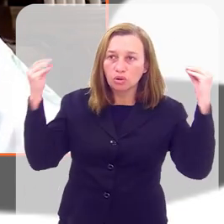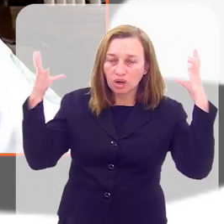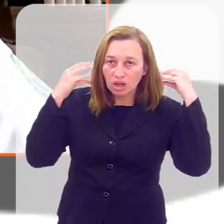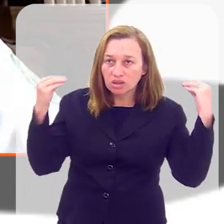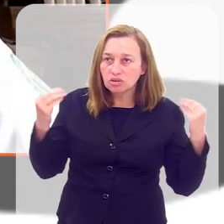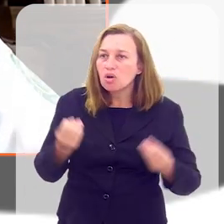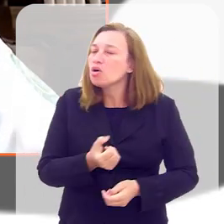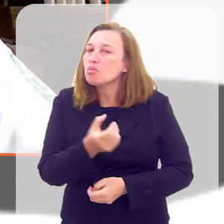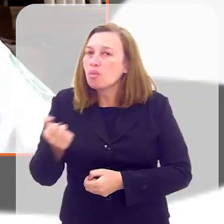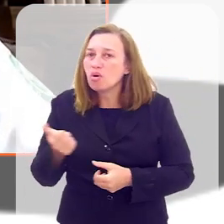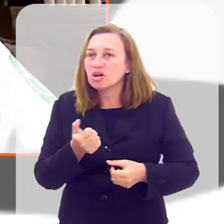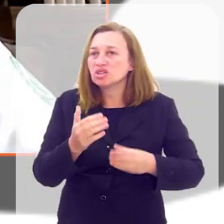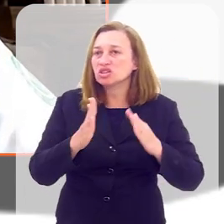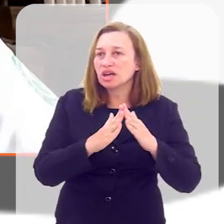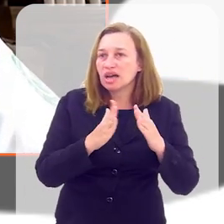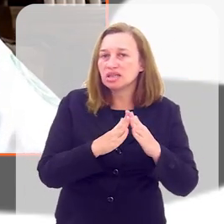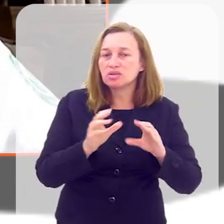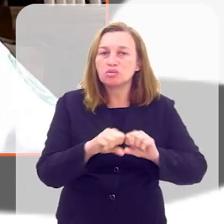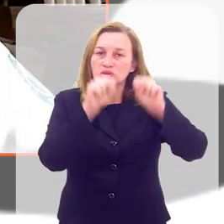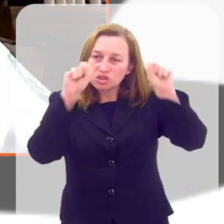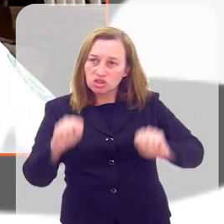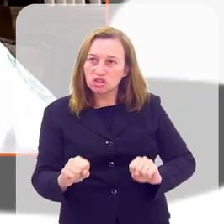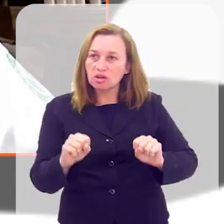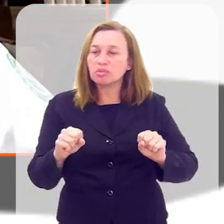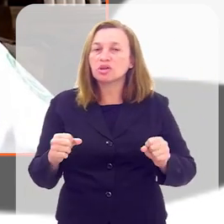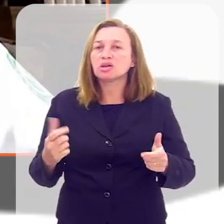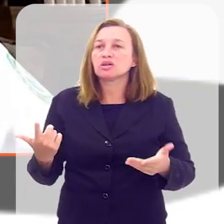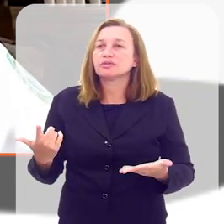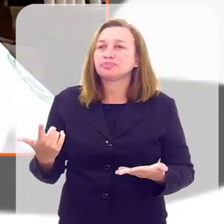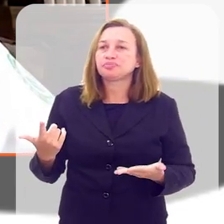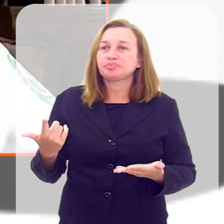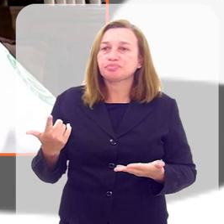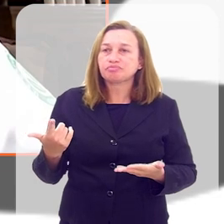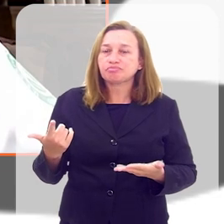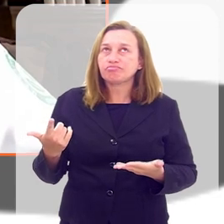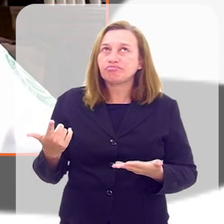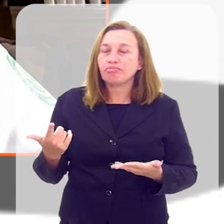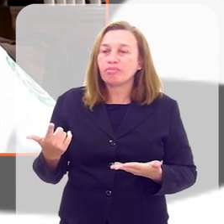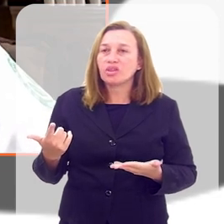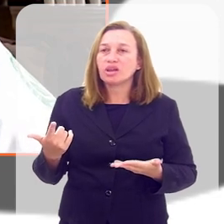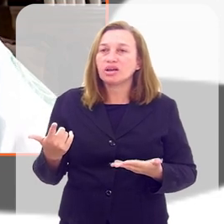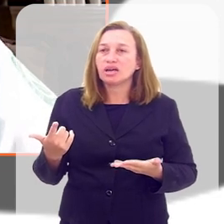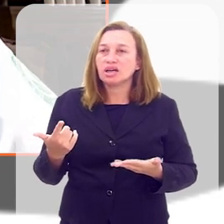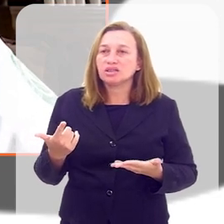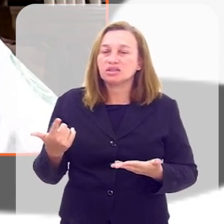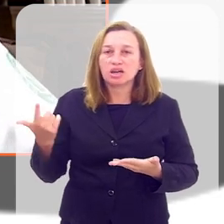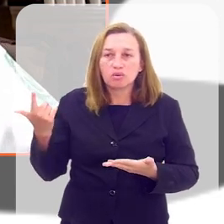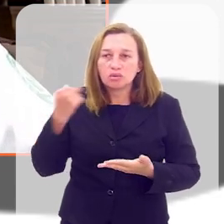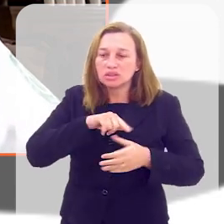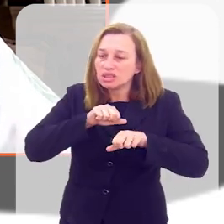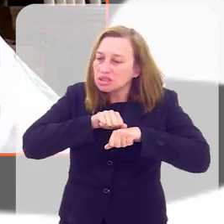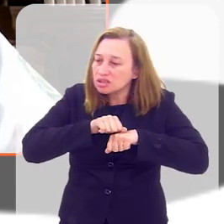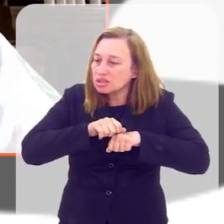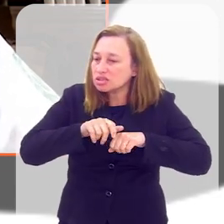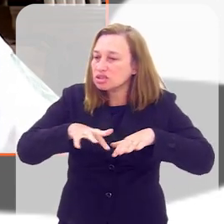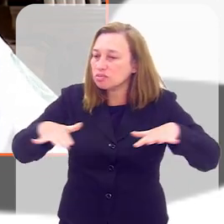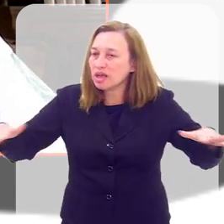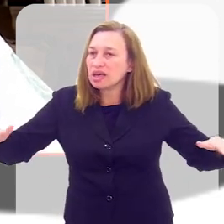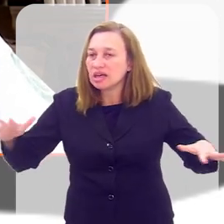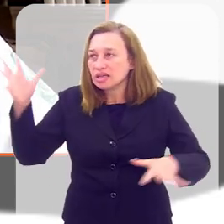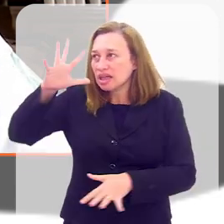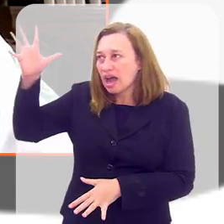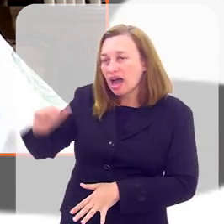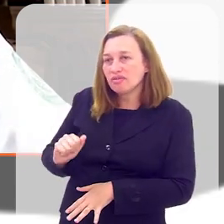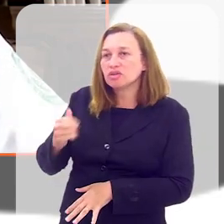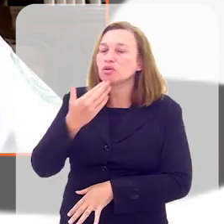casas lá com esse sistema então a coisa tá saindo do da assim da região a gente tá pulando